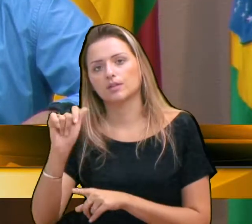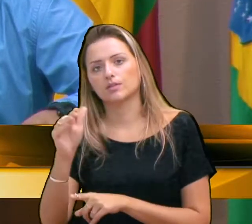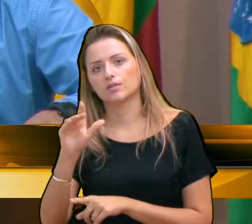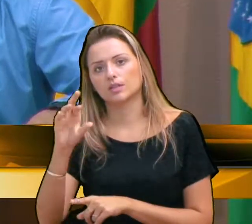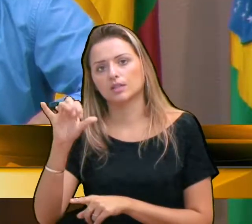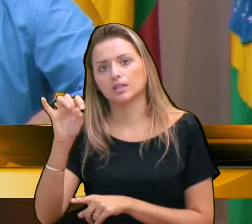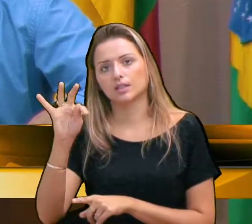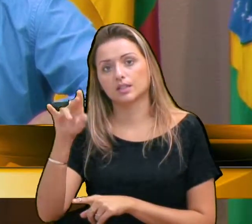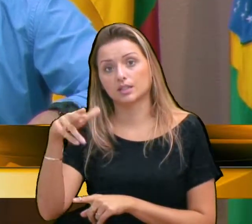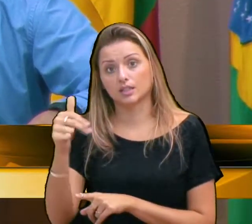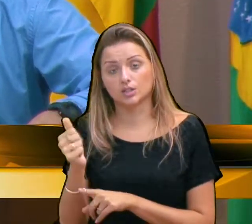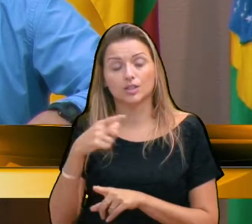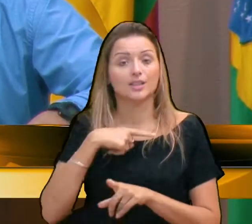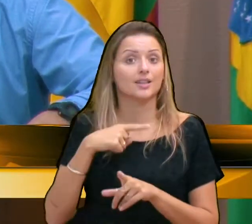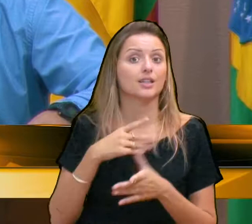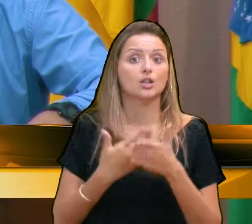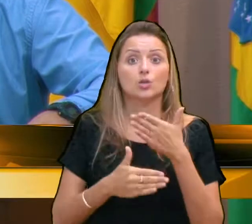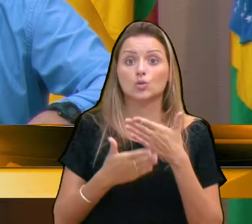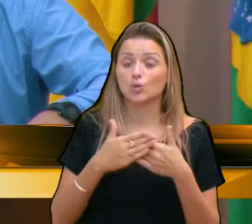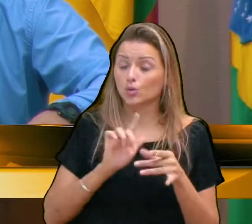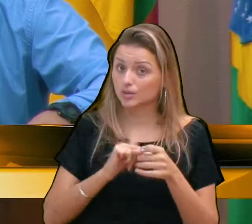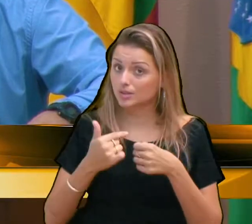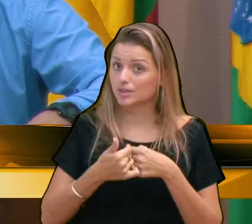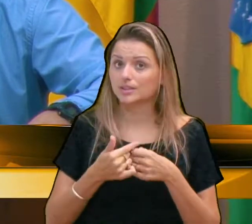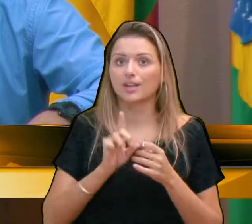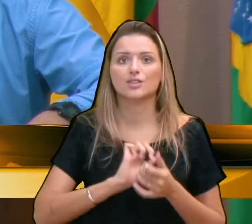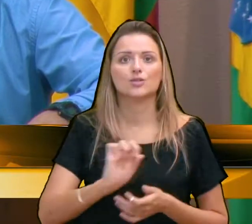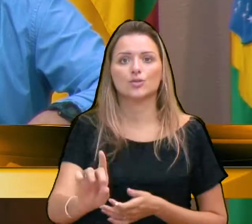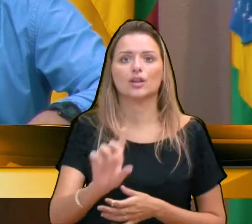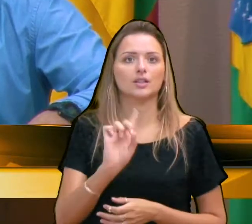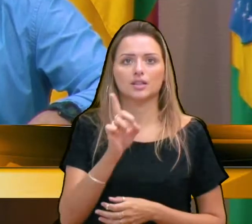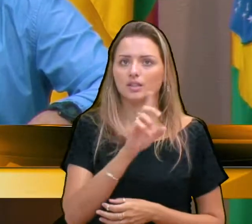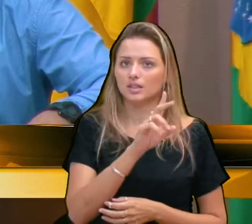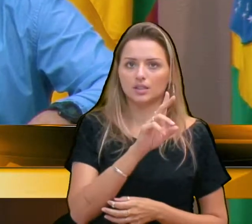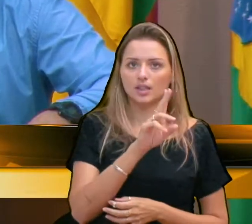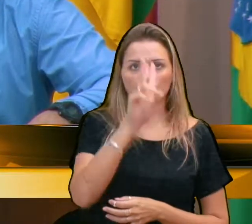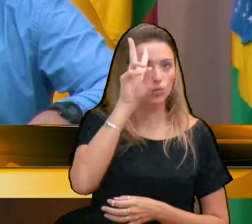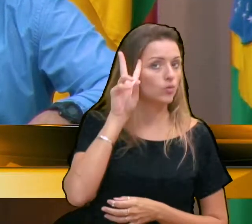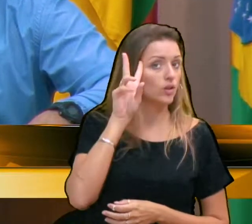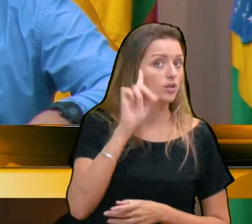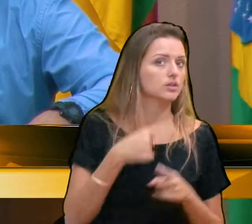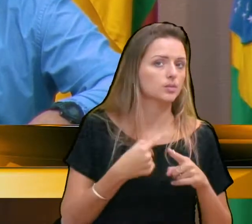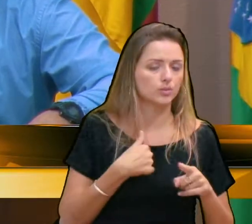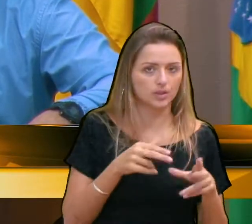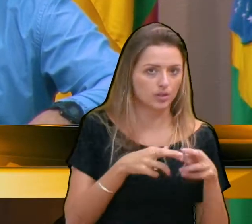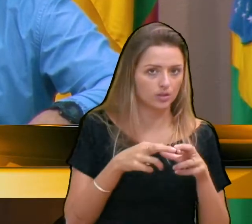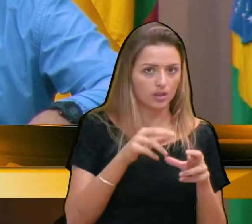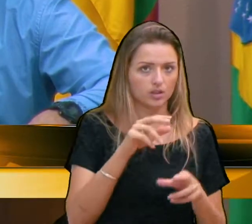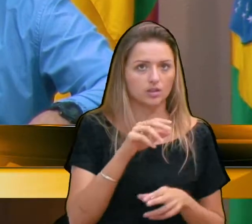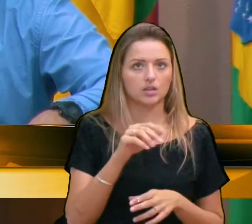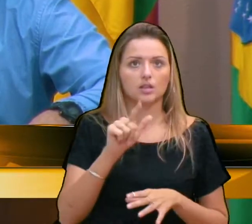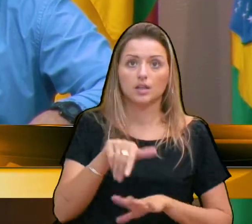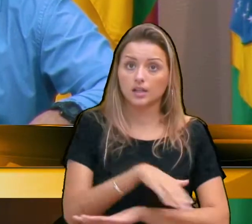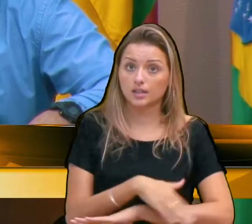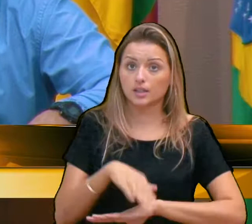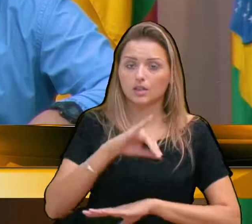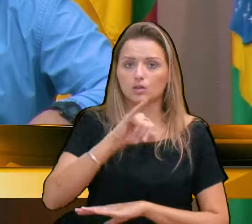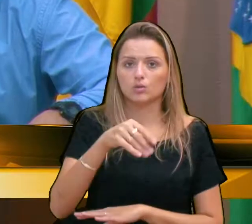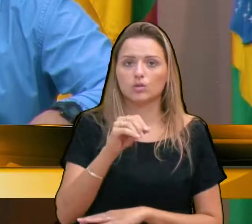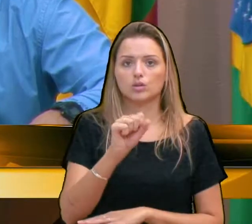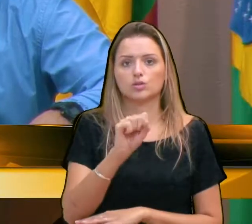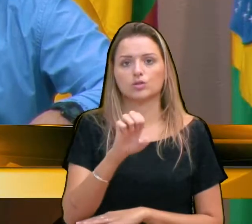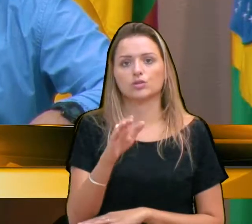é o desvio de todos do município de Caxias do Sul, não é do UES, porque o UES é de Galópolis. É ali na José Wolfe, atalha